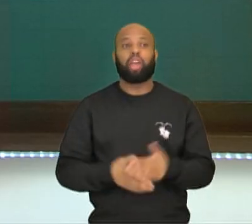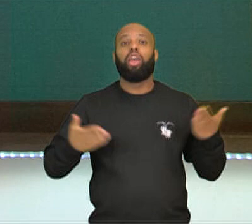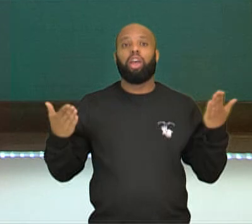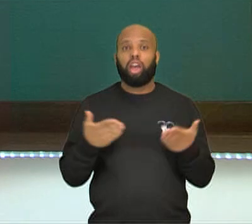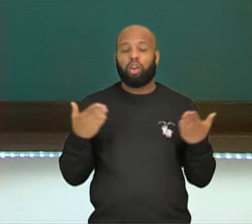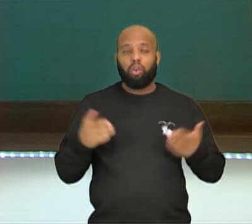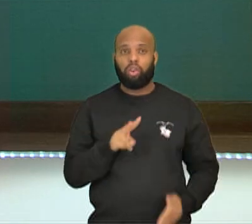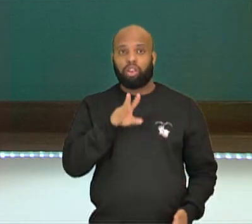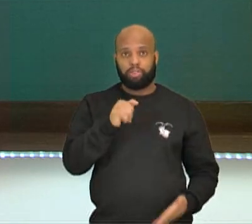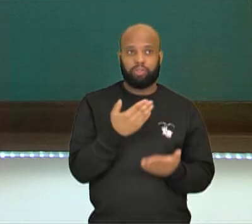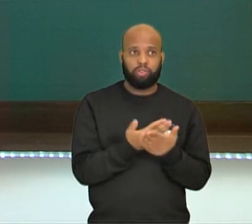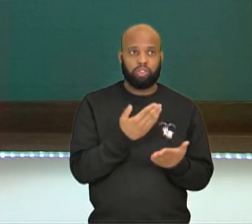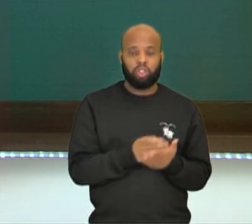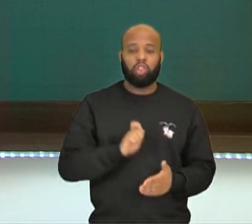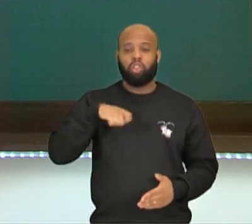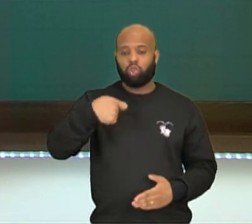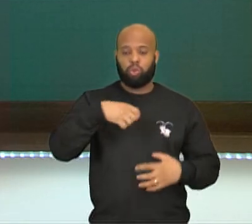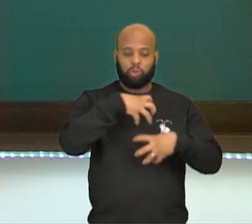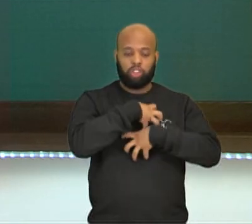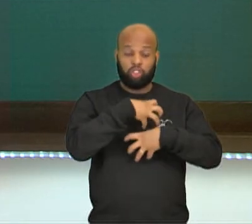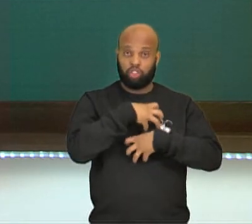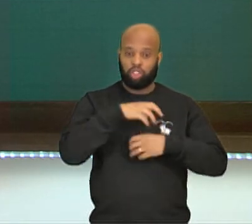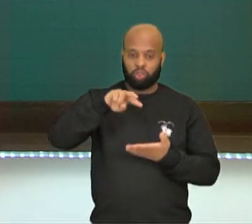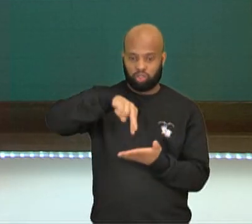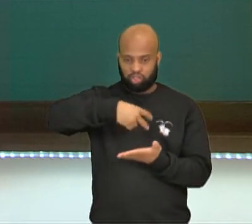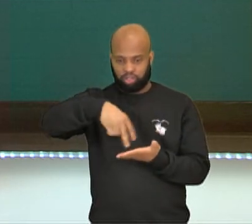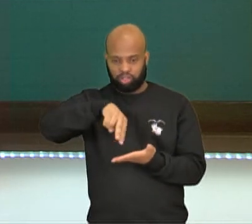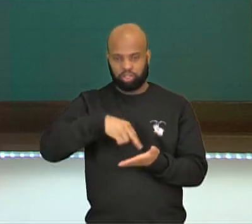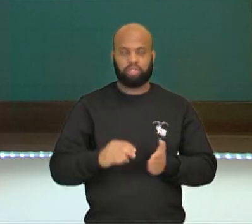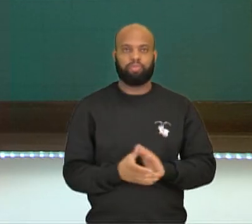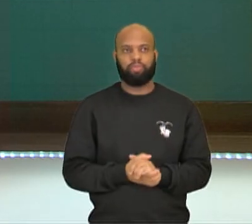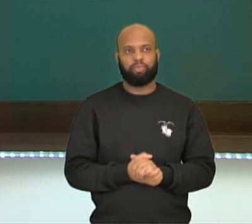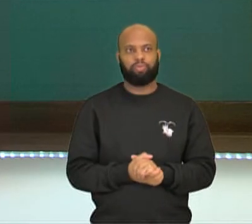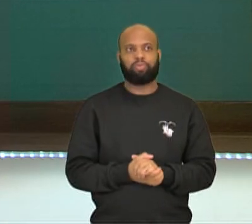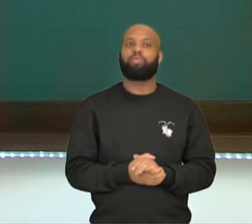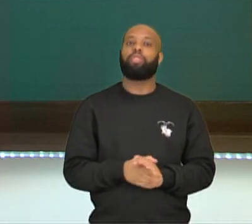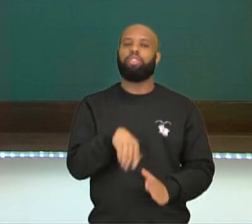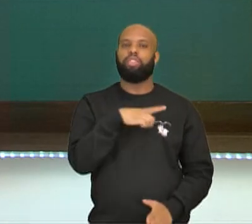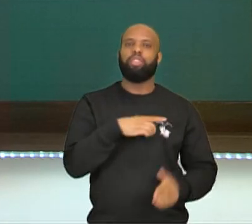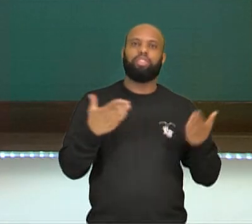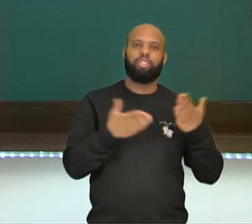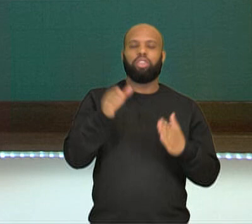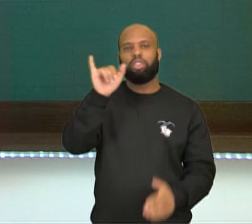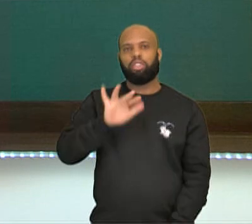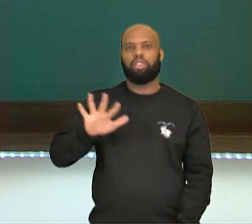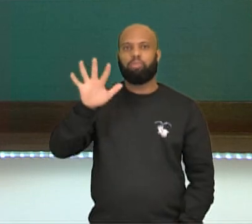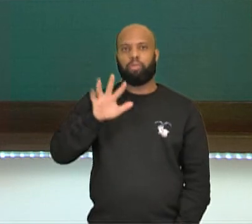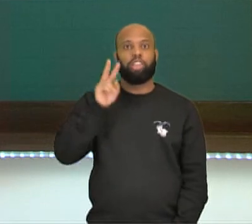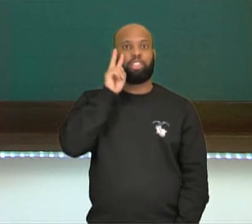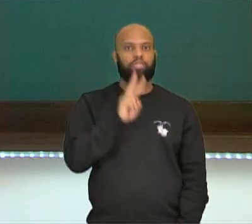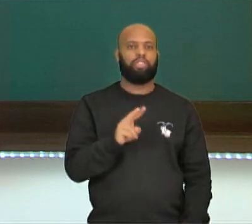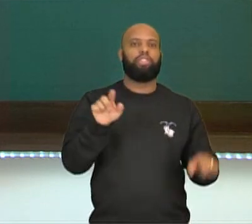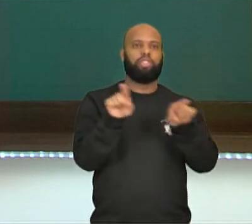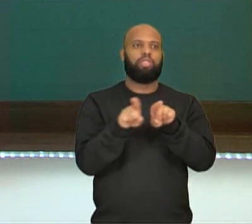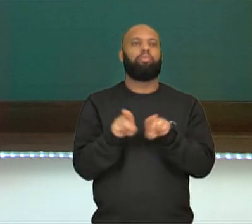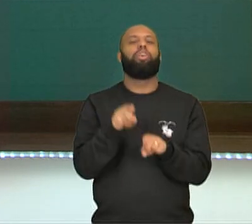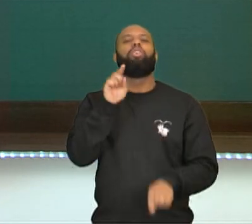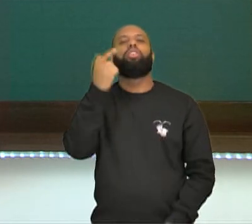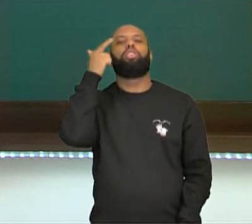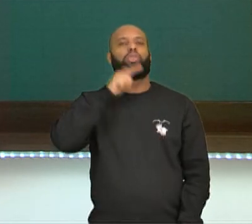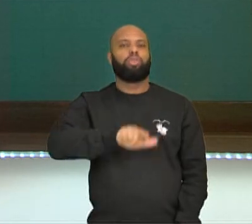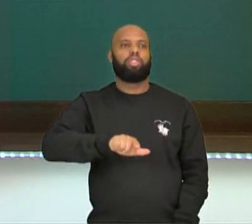Agora, vamos falar um pouquinho sobre os estilos da dança. Eu trouxe eles em imagem, que eu acho que fica mais fácil a visualização e vocês